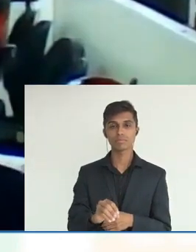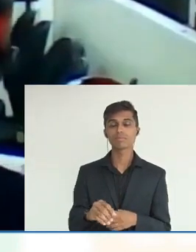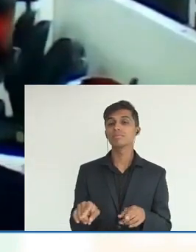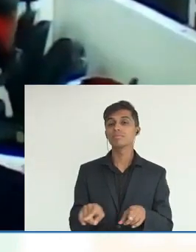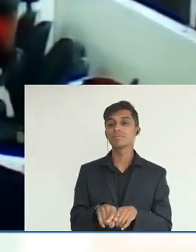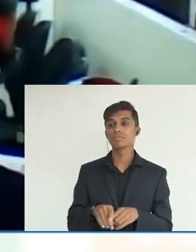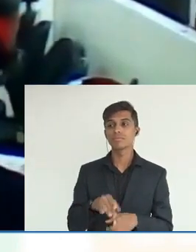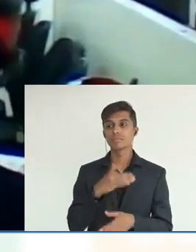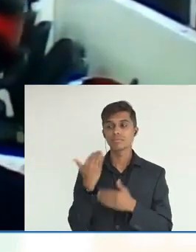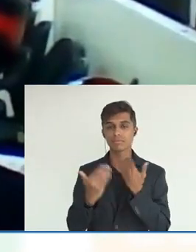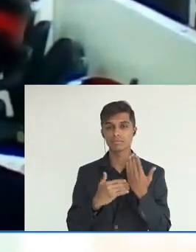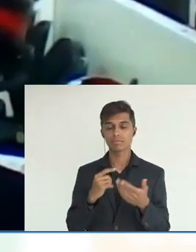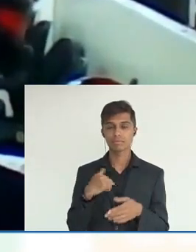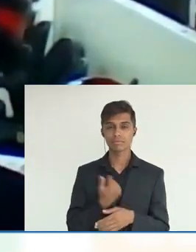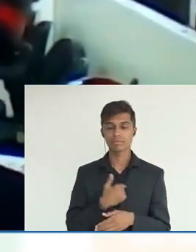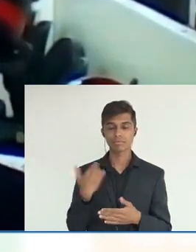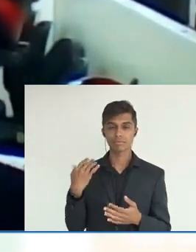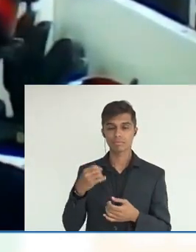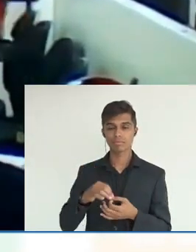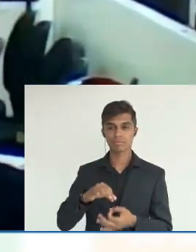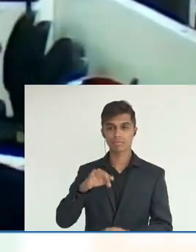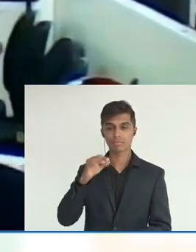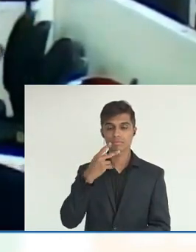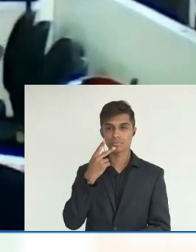discutir aí ao longo da nossa apresentação.